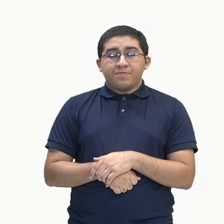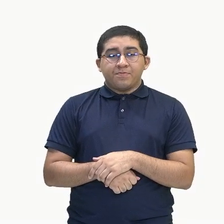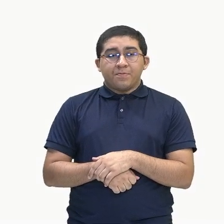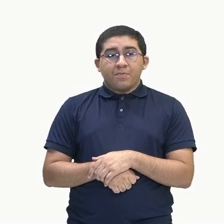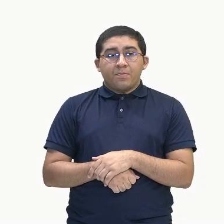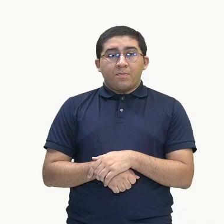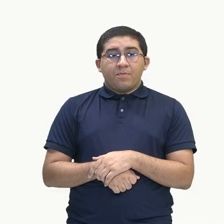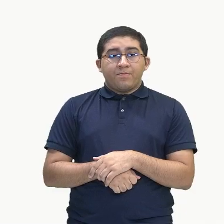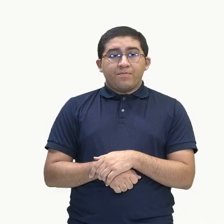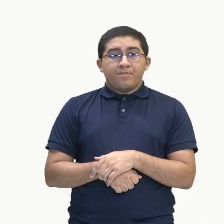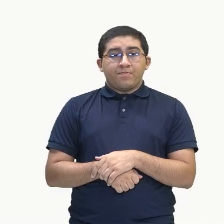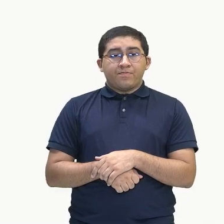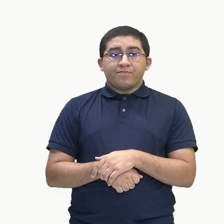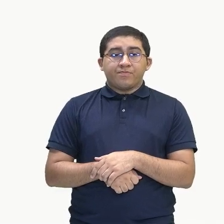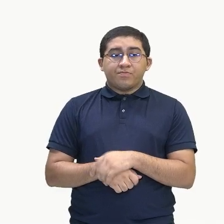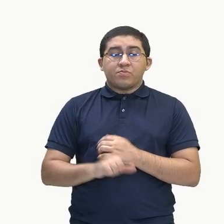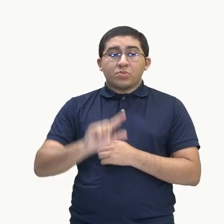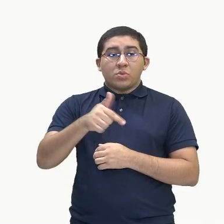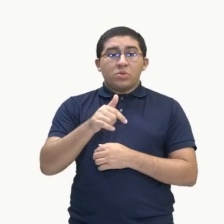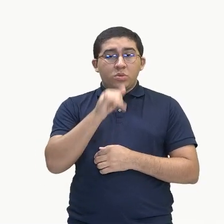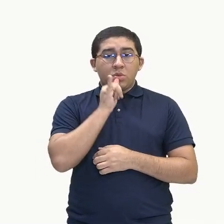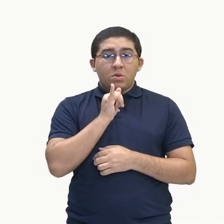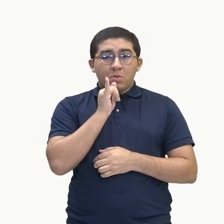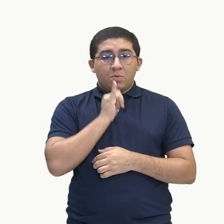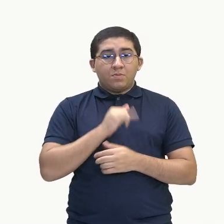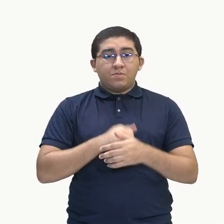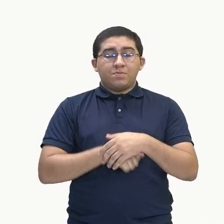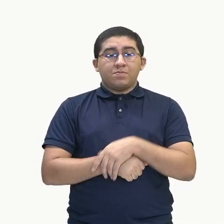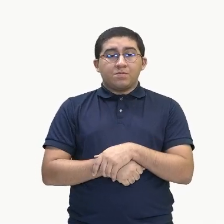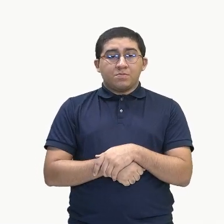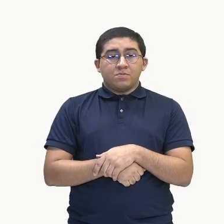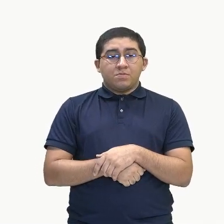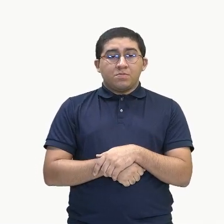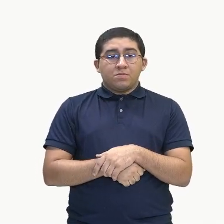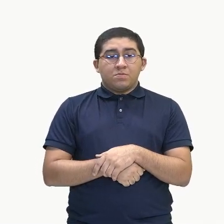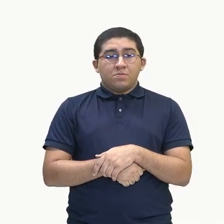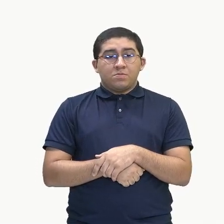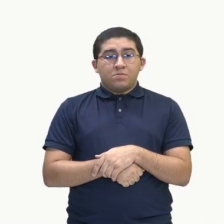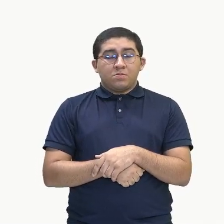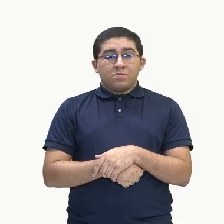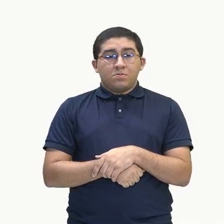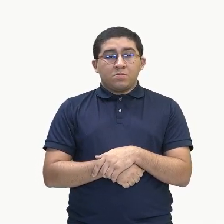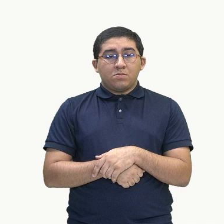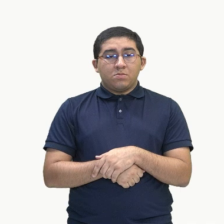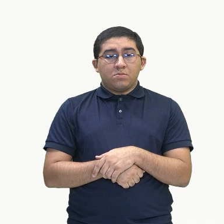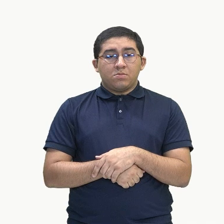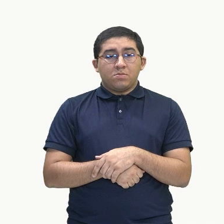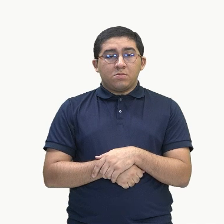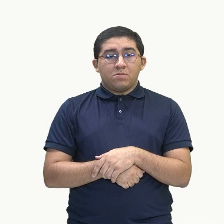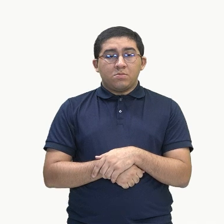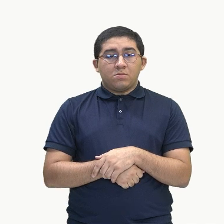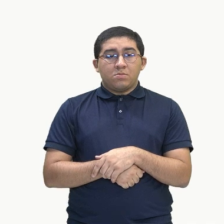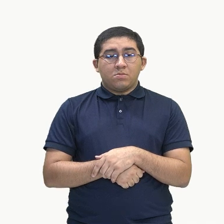gerúndio como sujeito. Reading, então reading